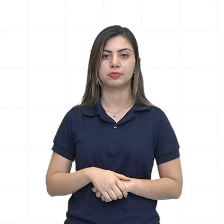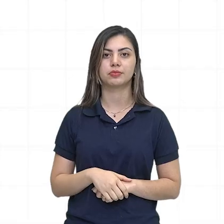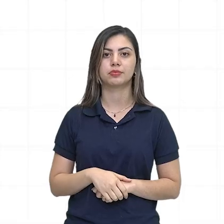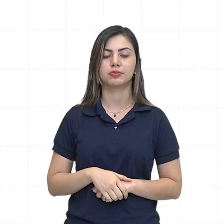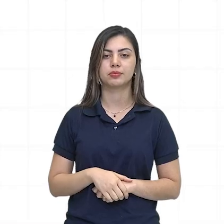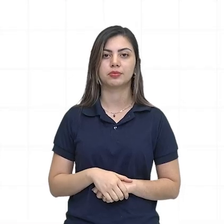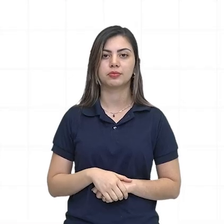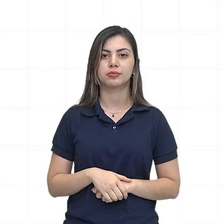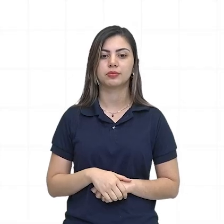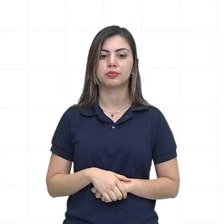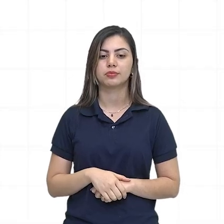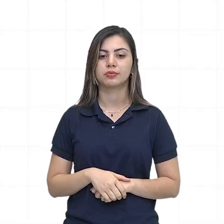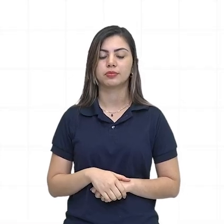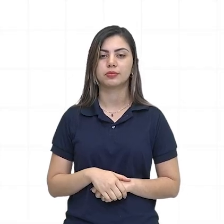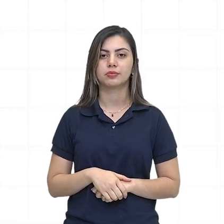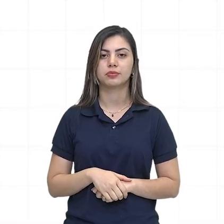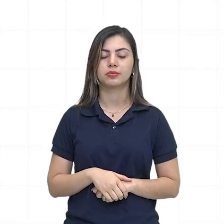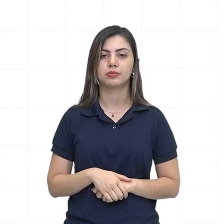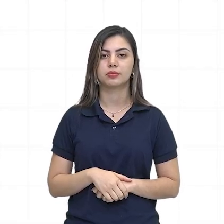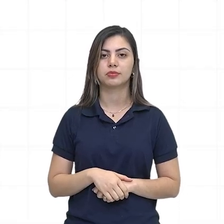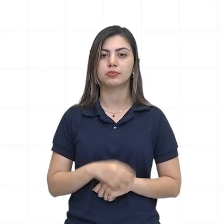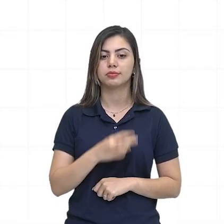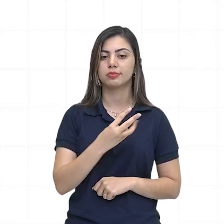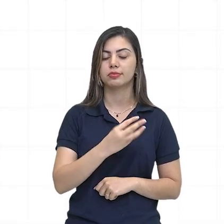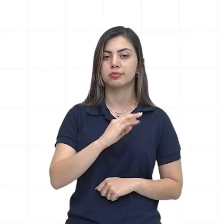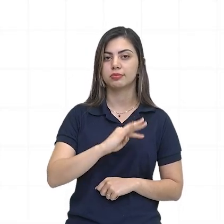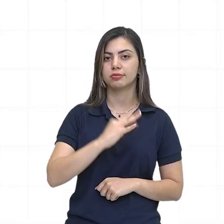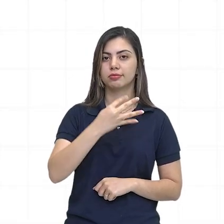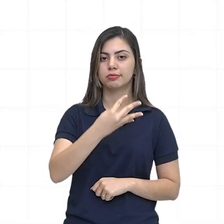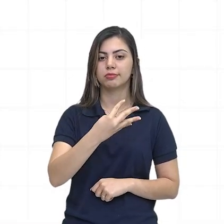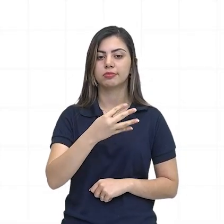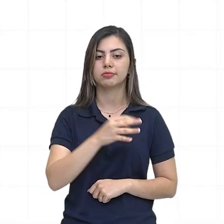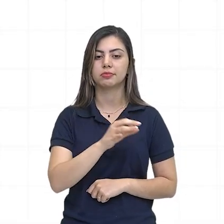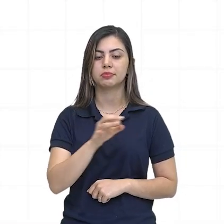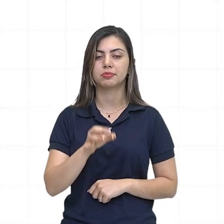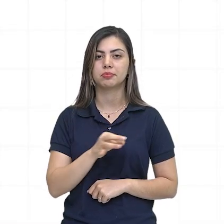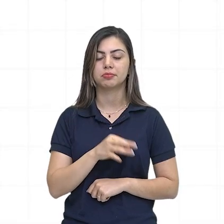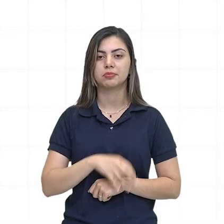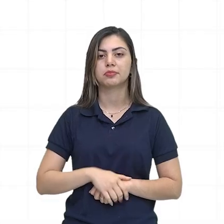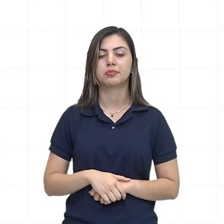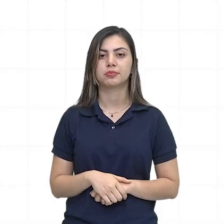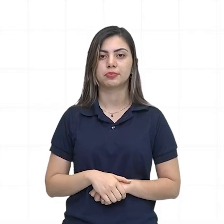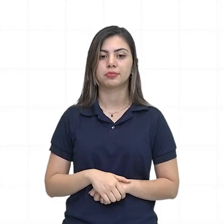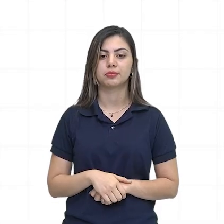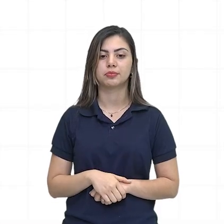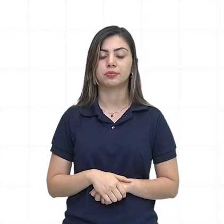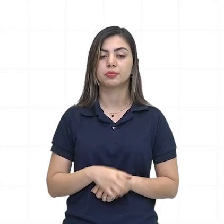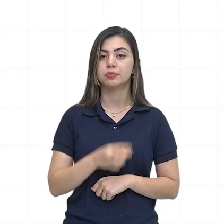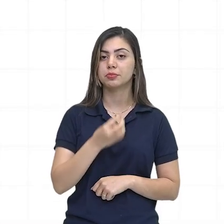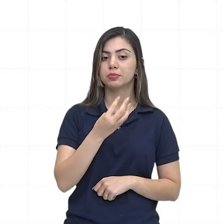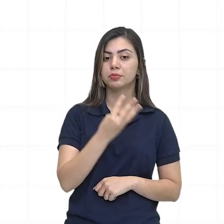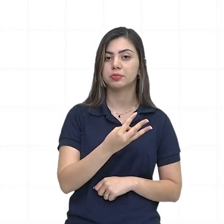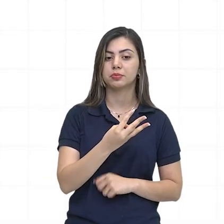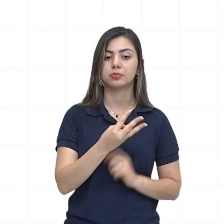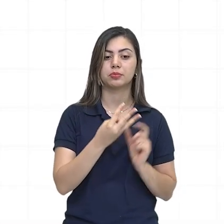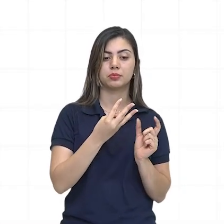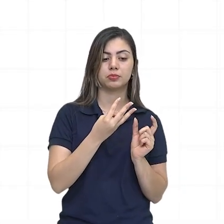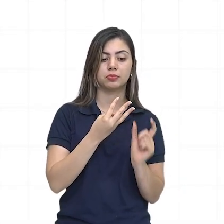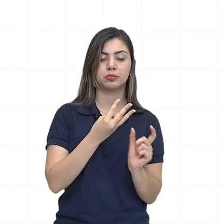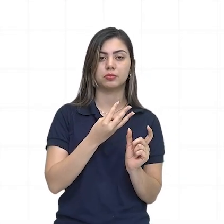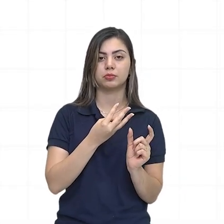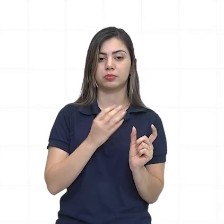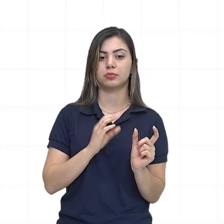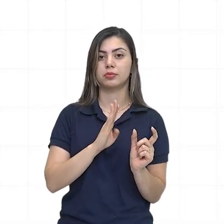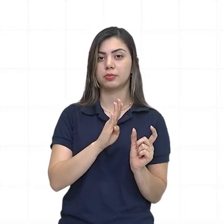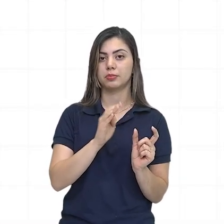quarta potência, ou simplesmente 3 elevado a 4. Portanto, olha, o 3 ele é